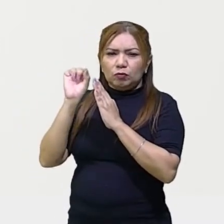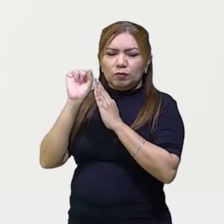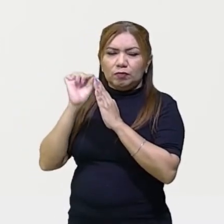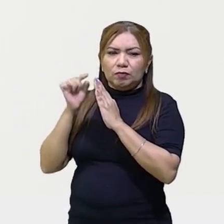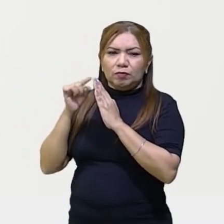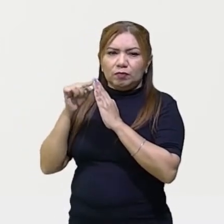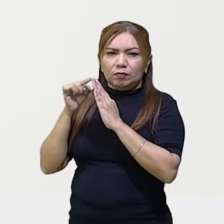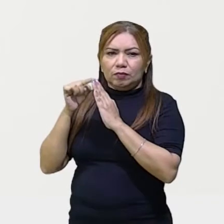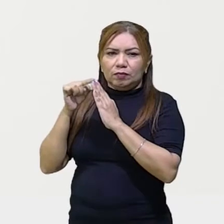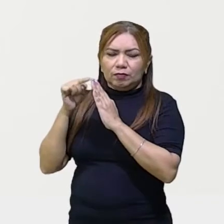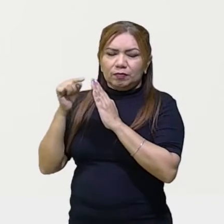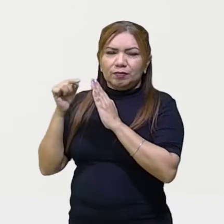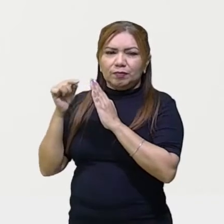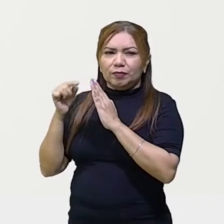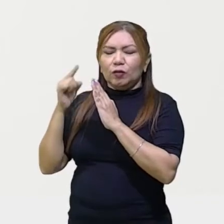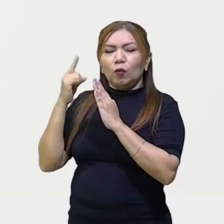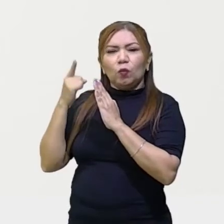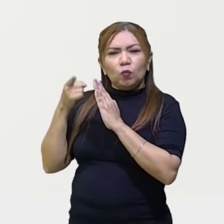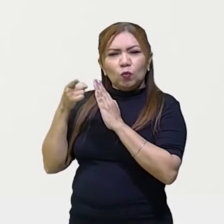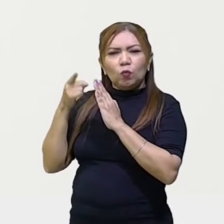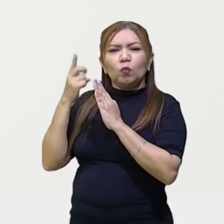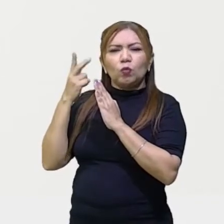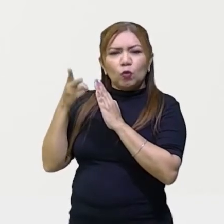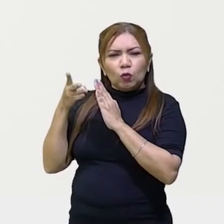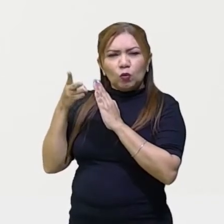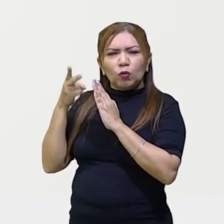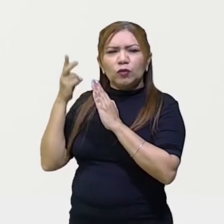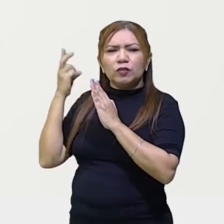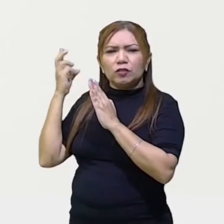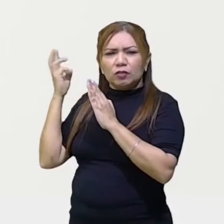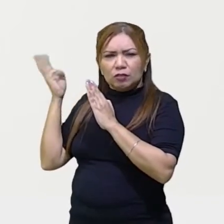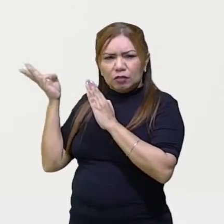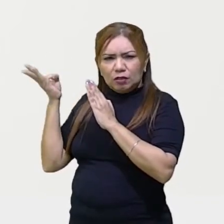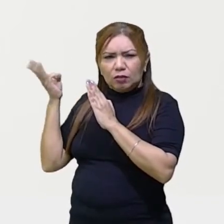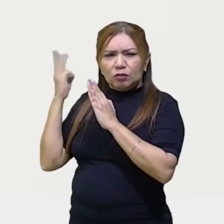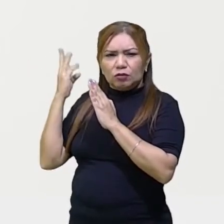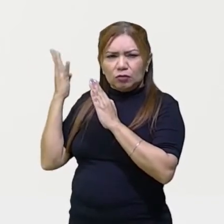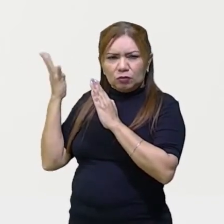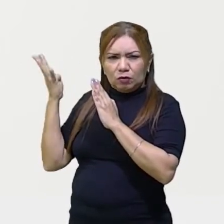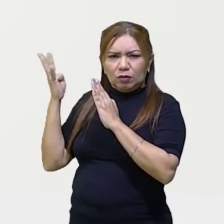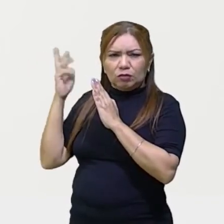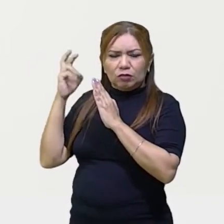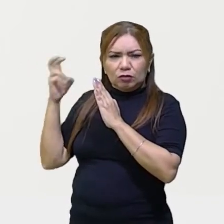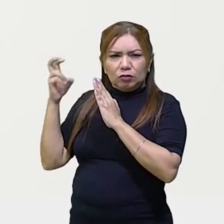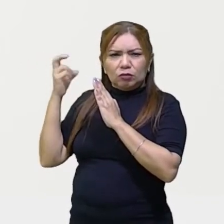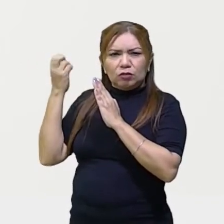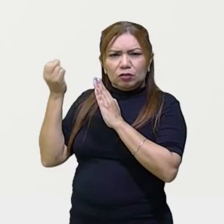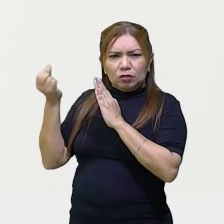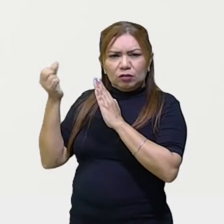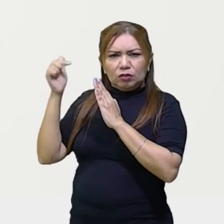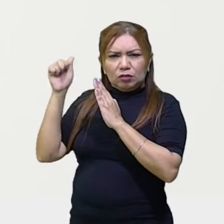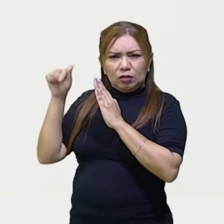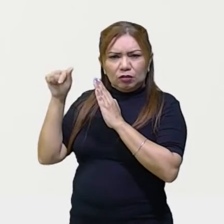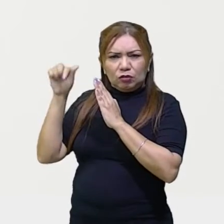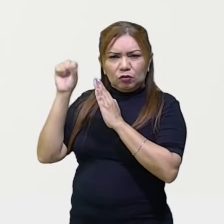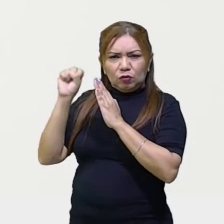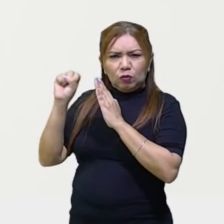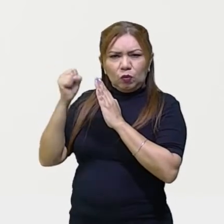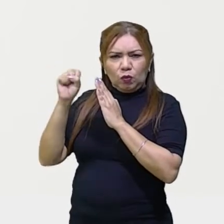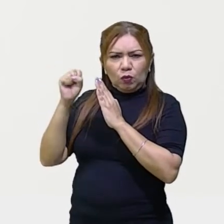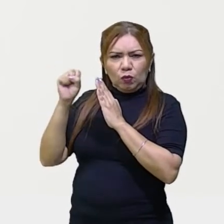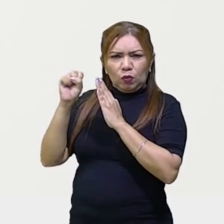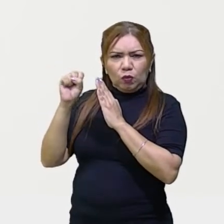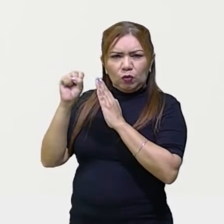Então eu tenho 1 2 3 4 5 6 7 8 vértices